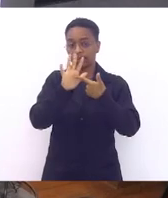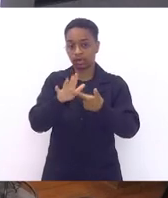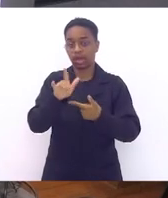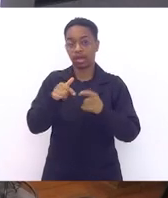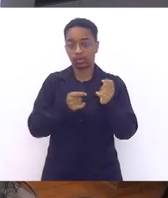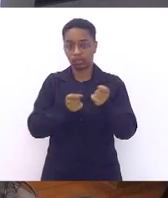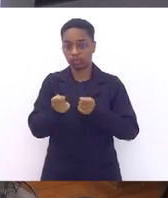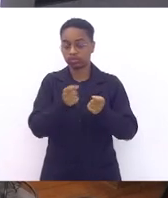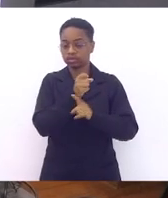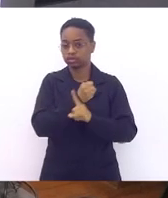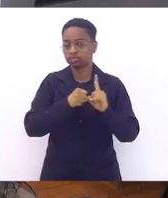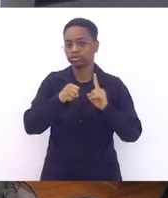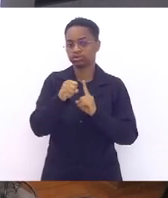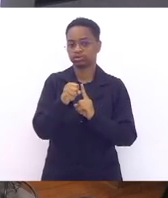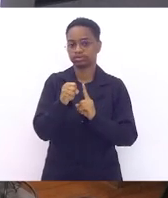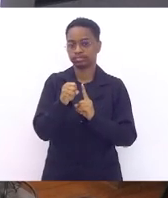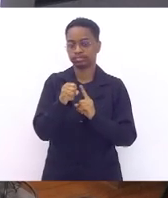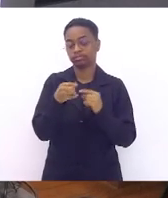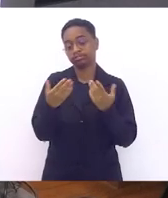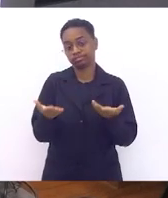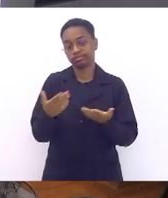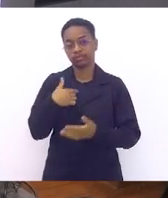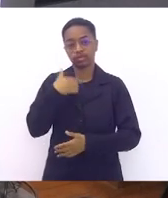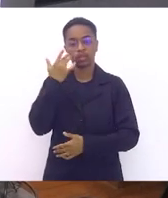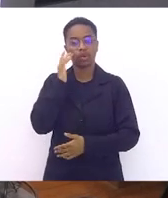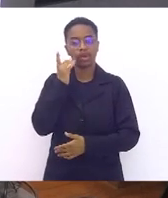controle social, né? E eu acho que a gente